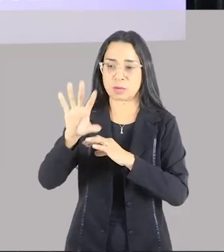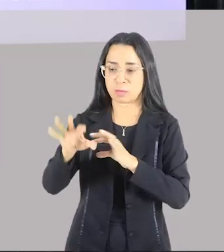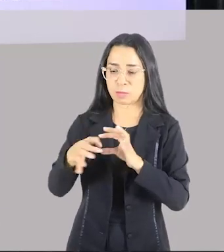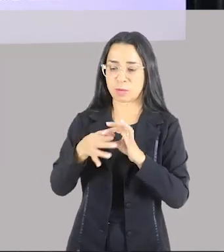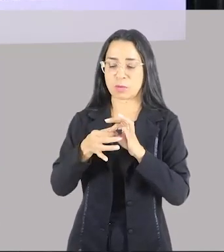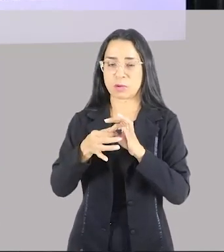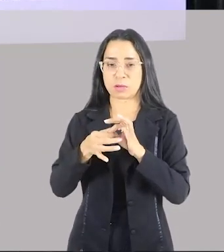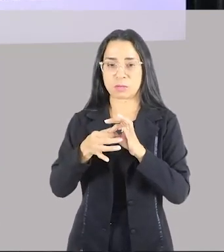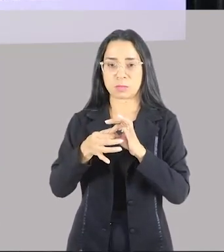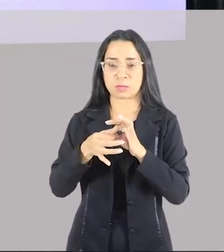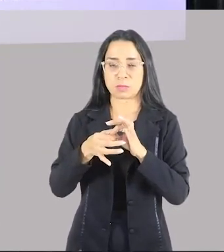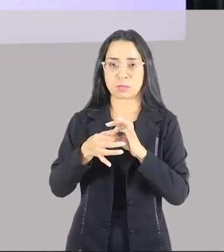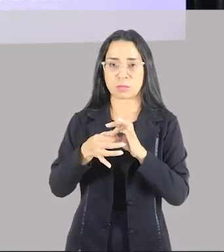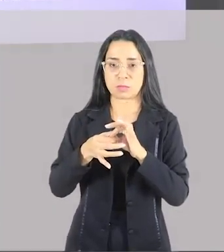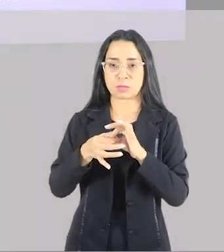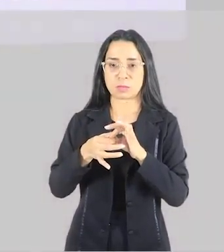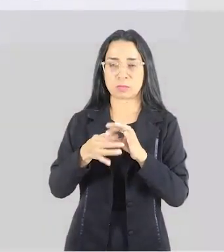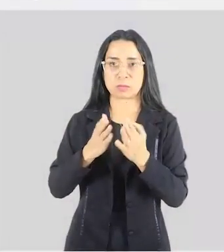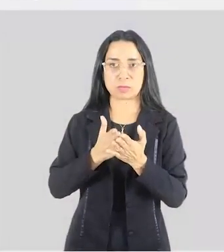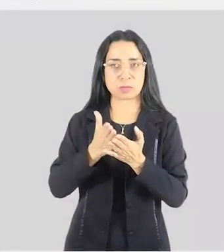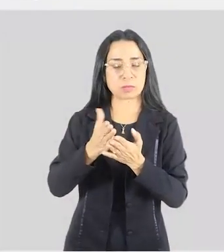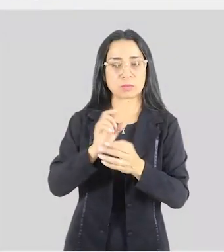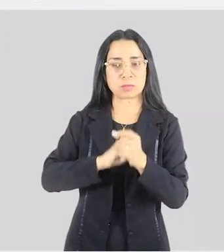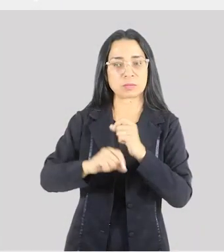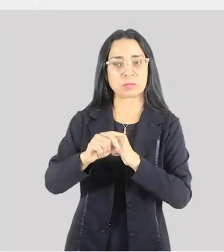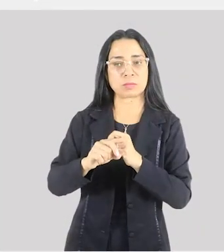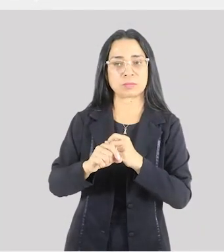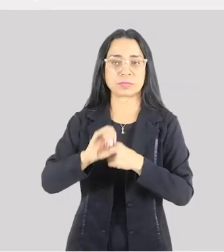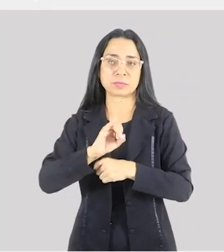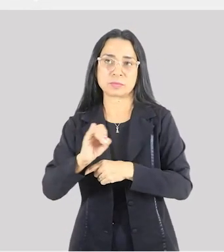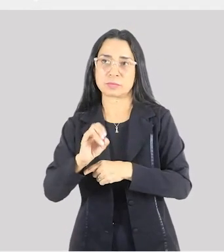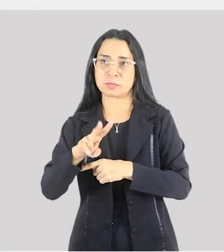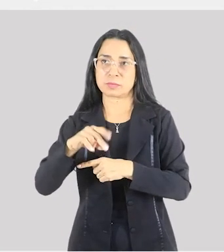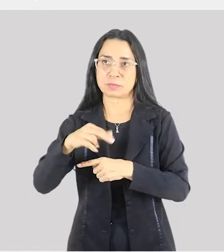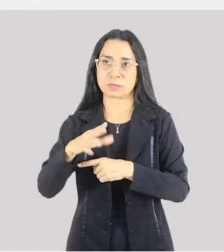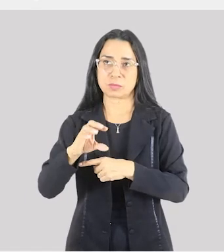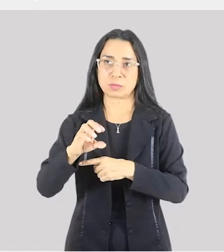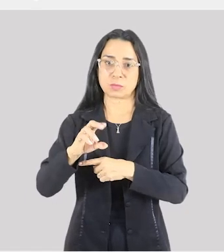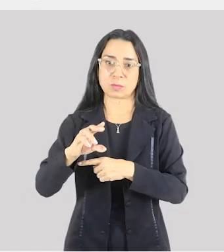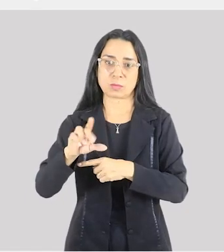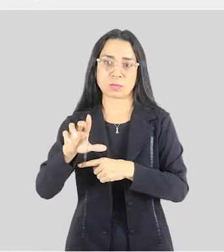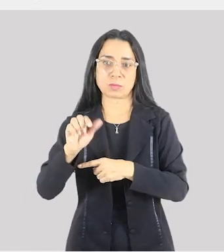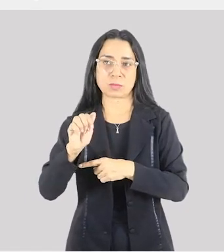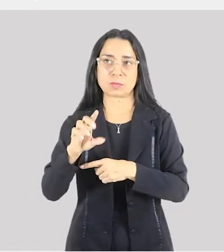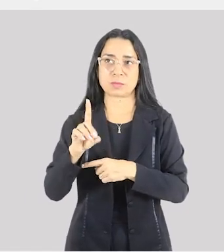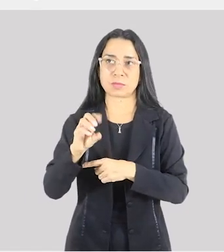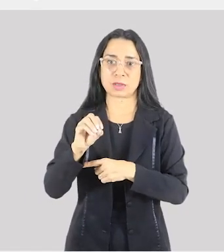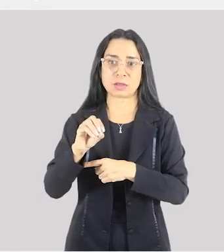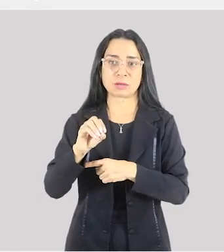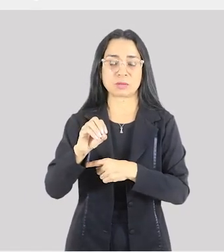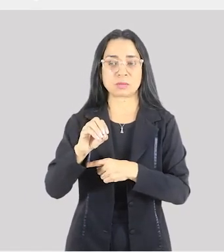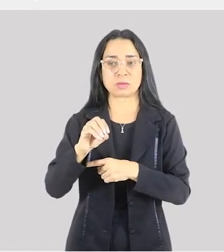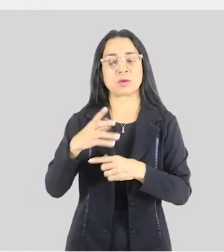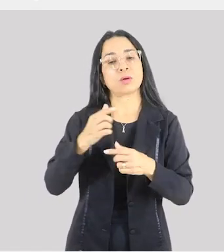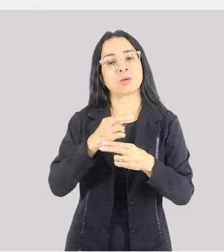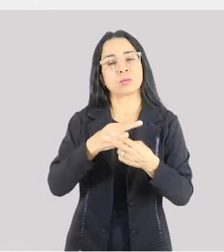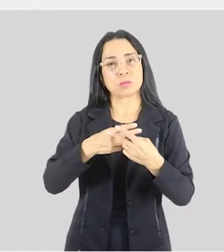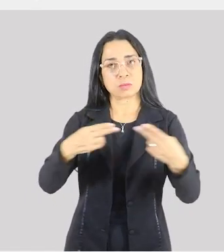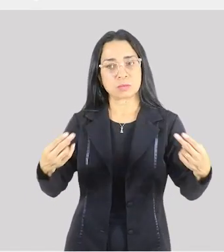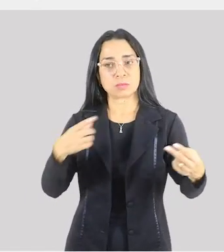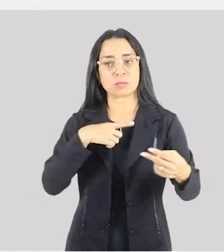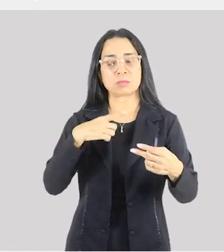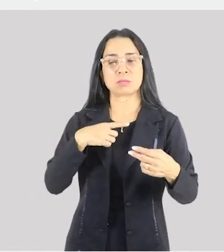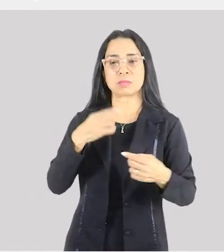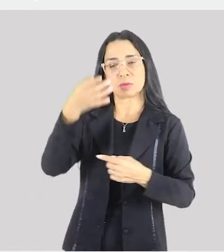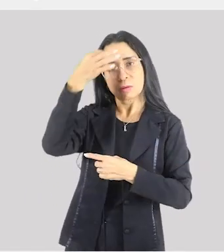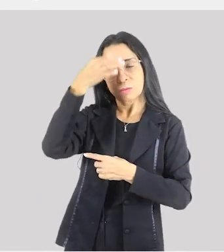um cordão umbilical dizendo para onde ele vai. Se o ato é vinculado, todos os elementos do ato, a competência, a